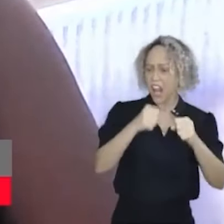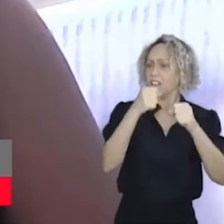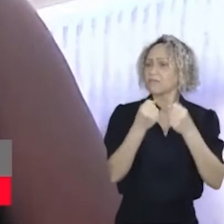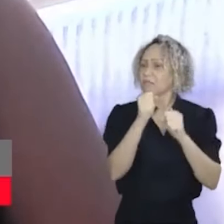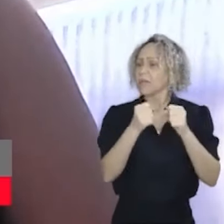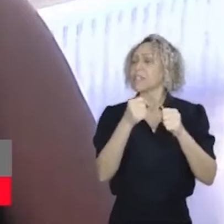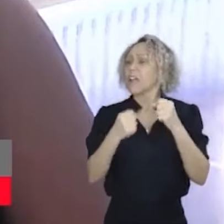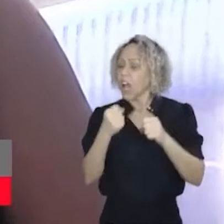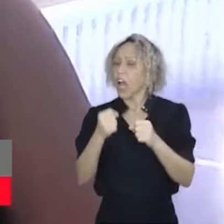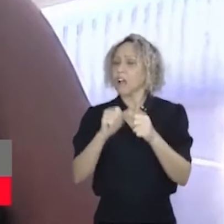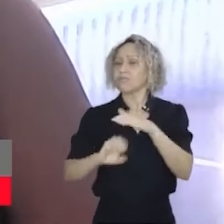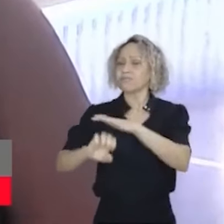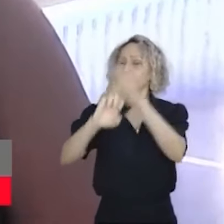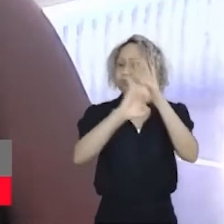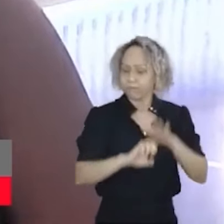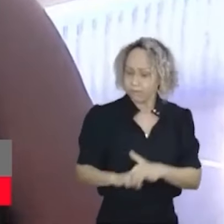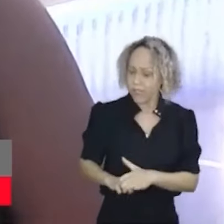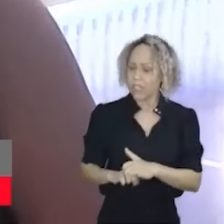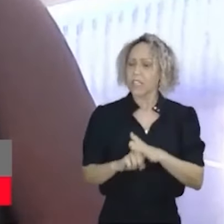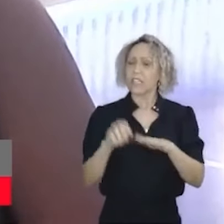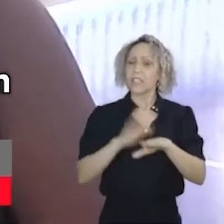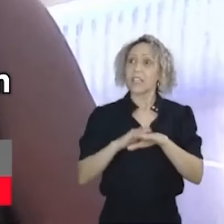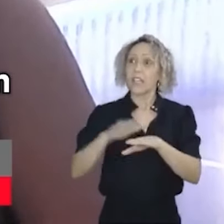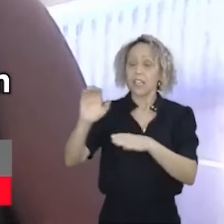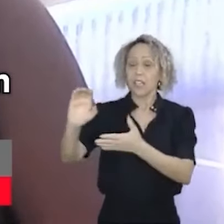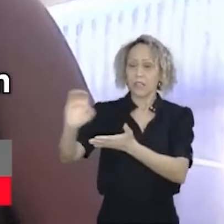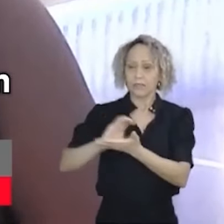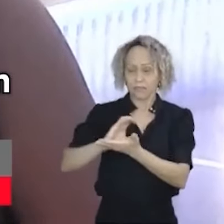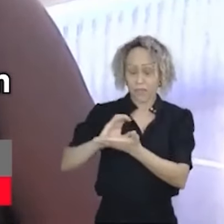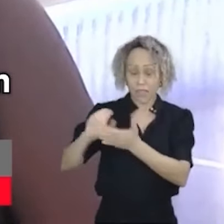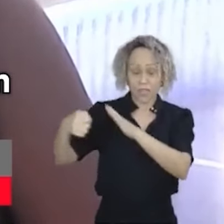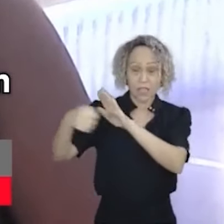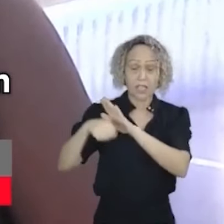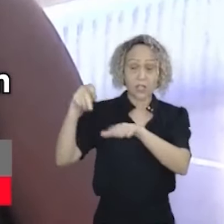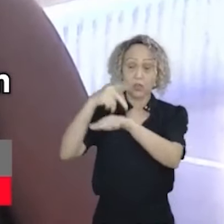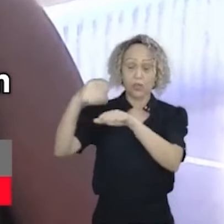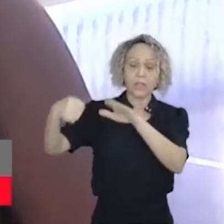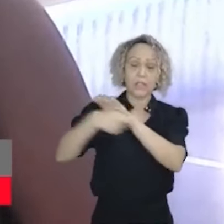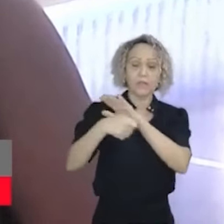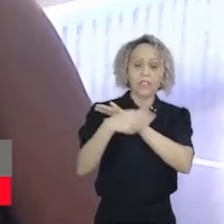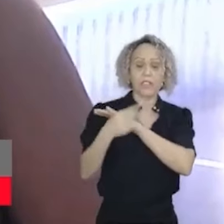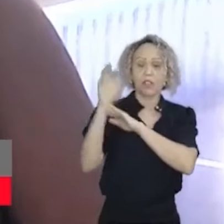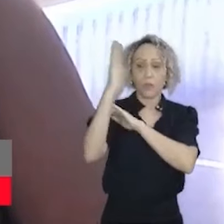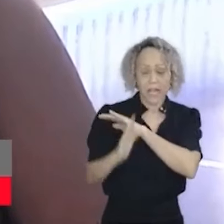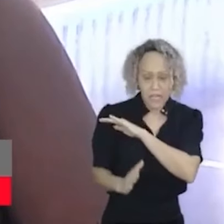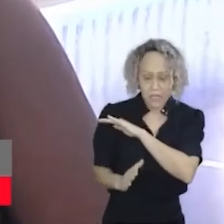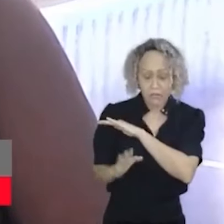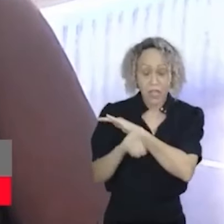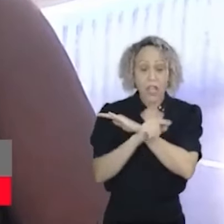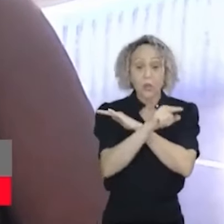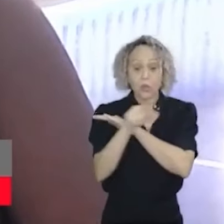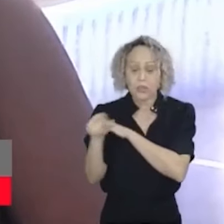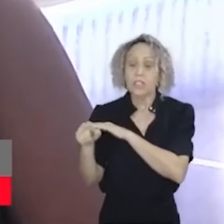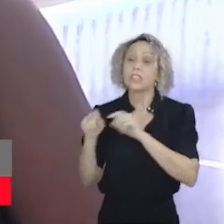já anunciaram que voltam a fazer investimentos no Brasil. Isso tudo são fatores que contribuem de forma importante